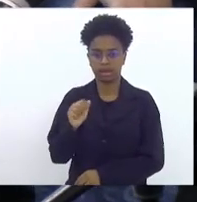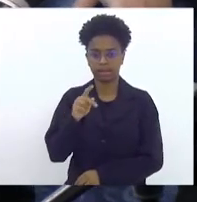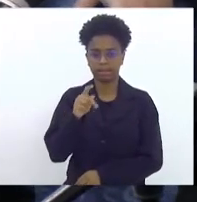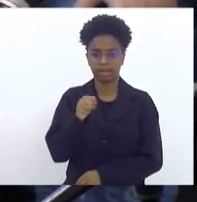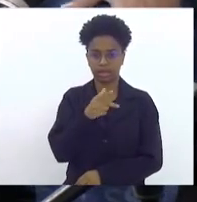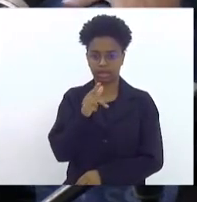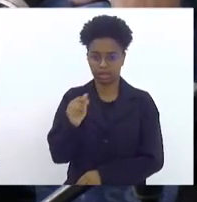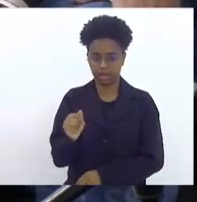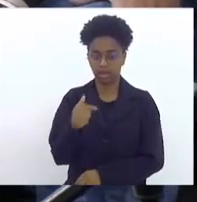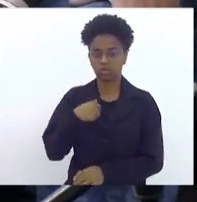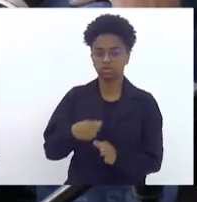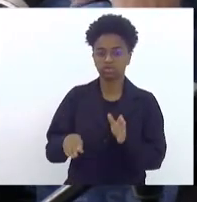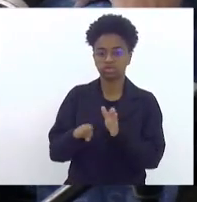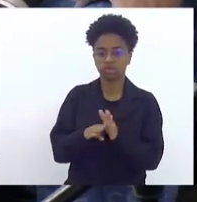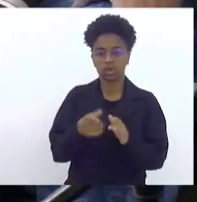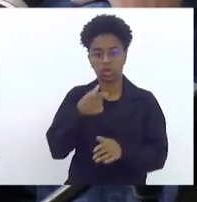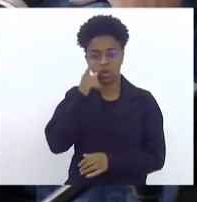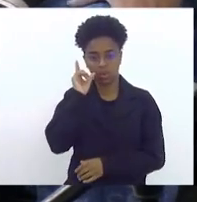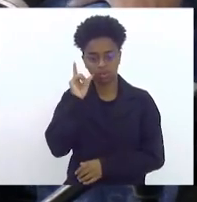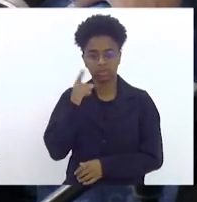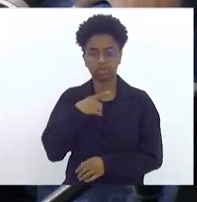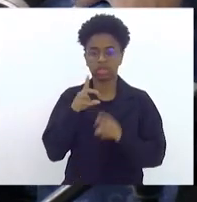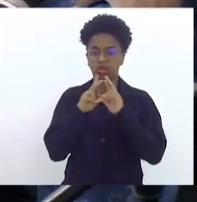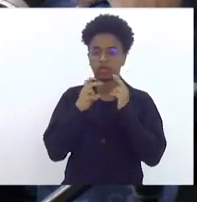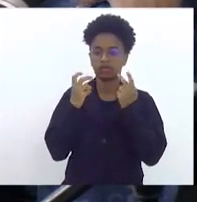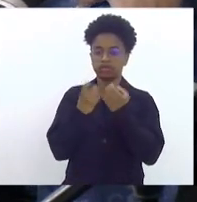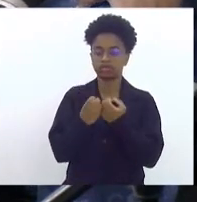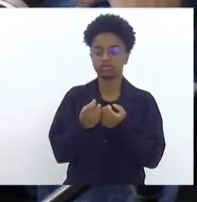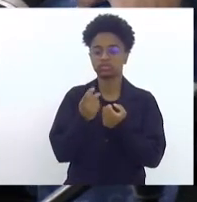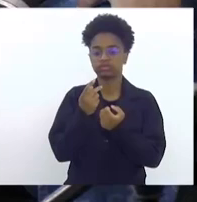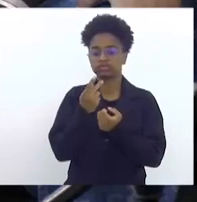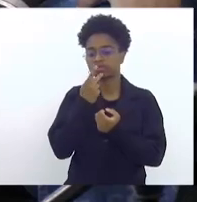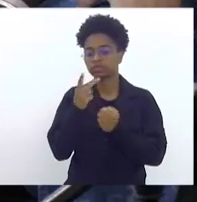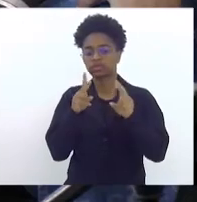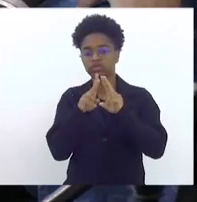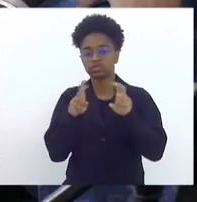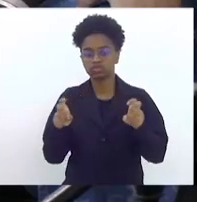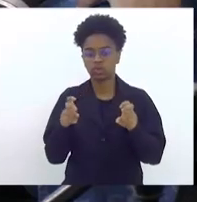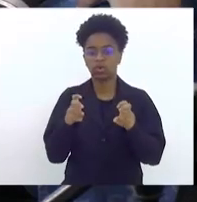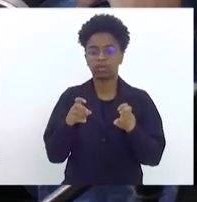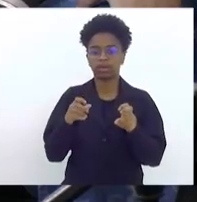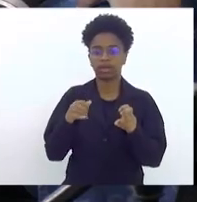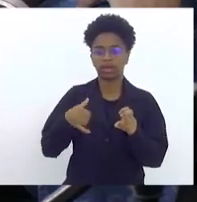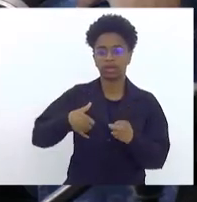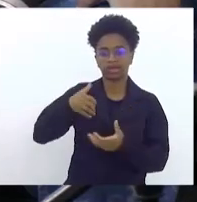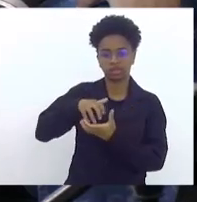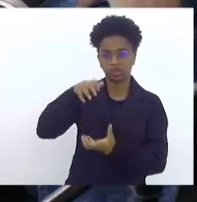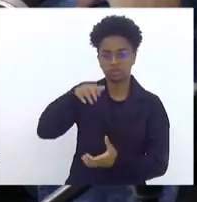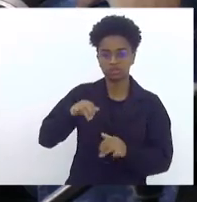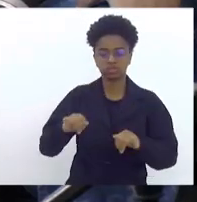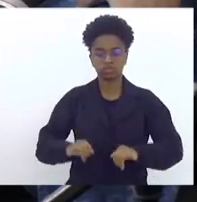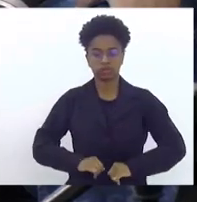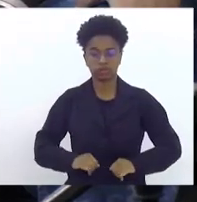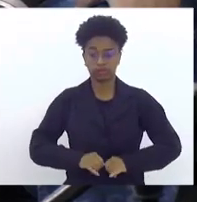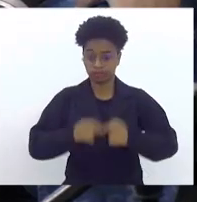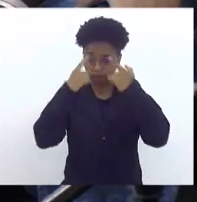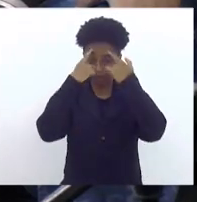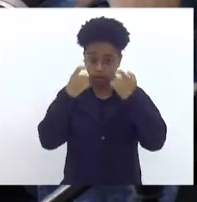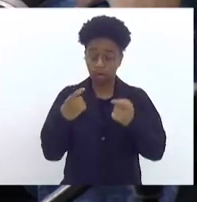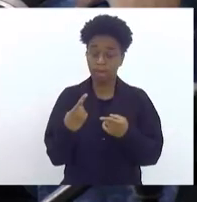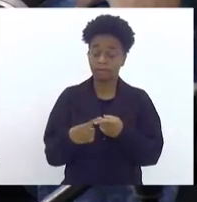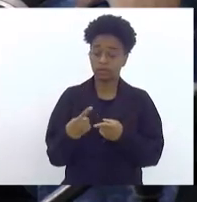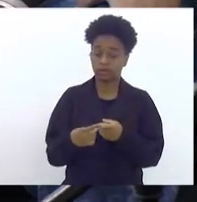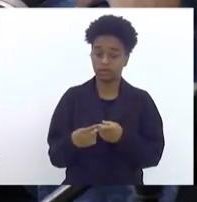oficinas né era diz respeito às idosas que sofriam violência Porque alguns eh